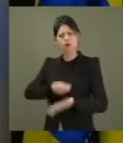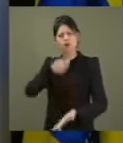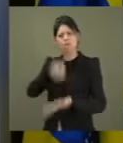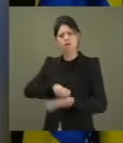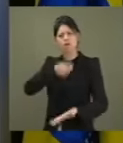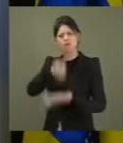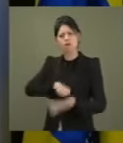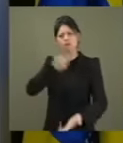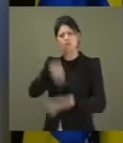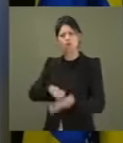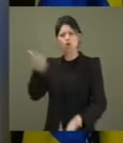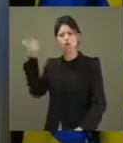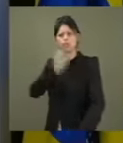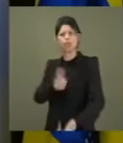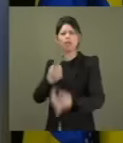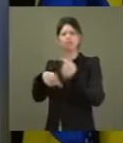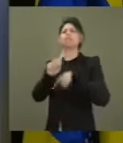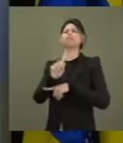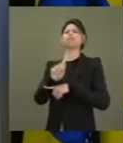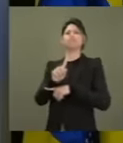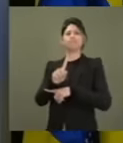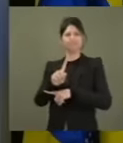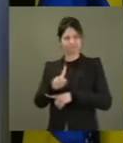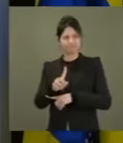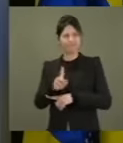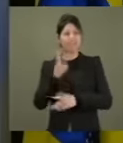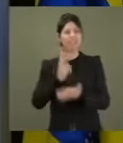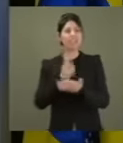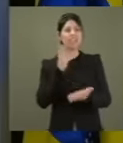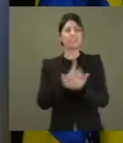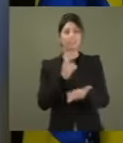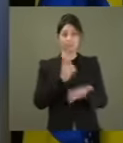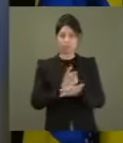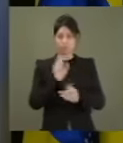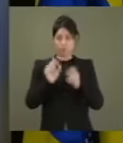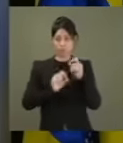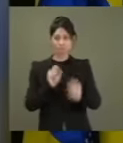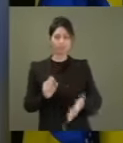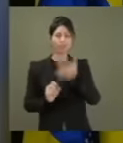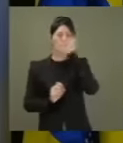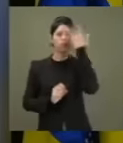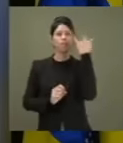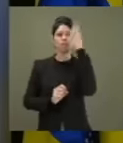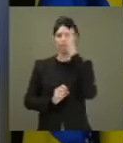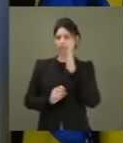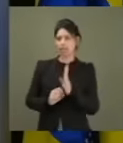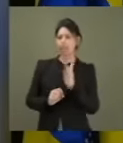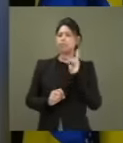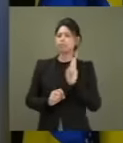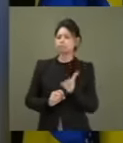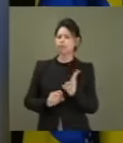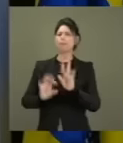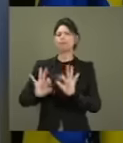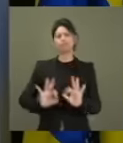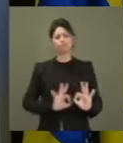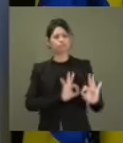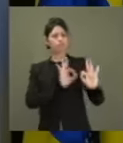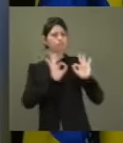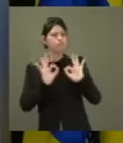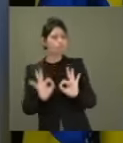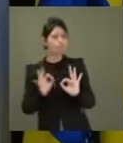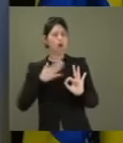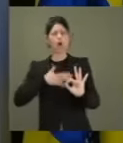fura. Cada vez mais os brasileiros estão acompanhando o nosso trabalho, gostando de